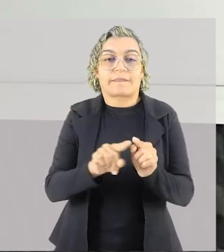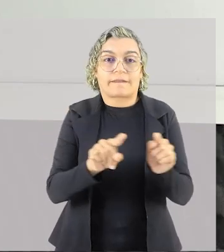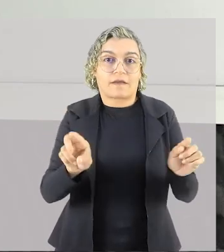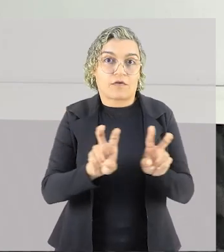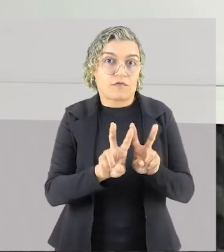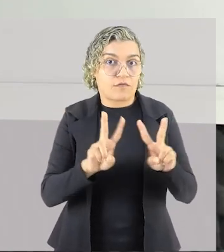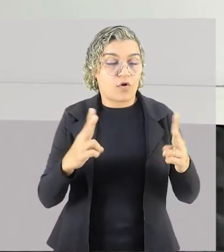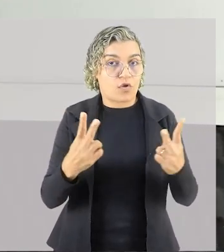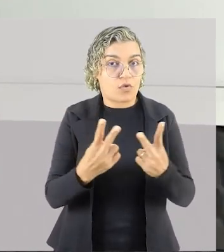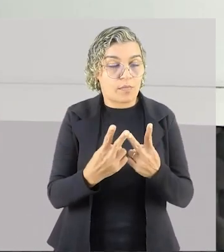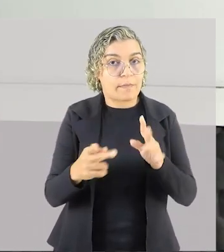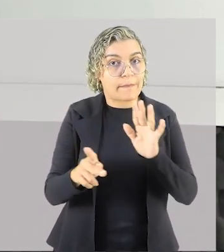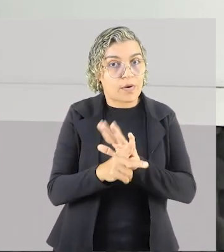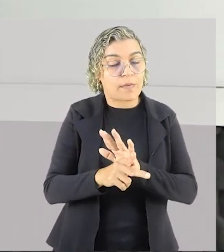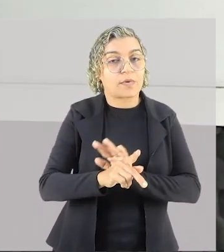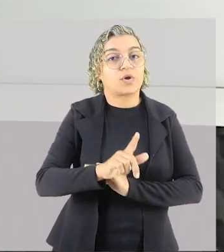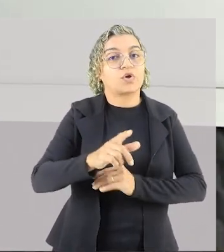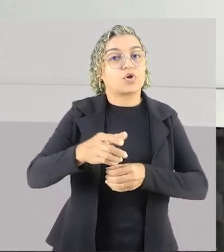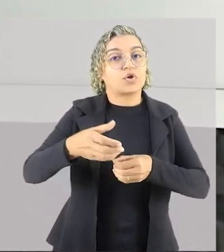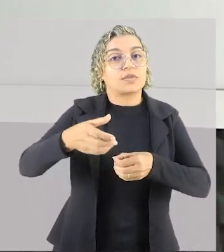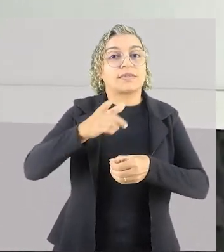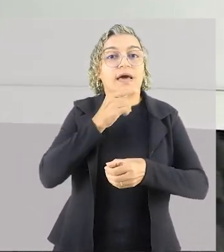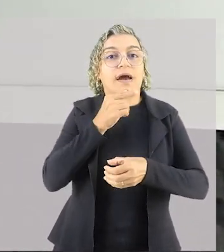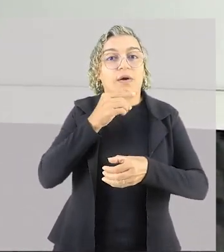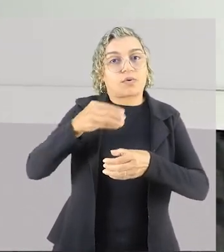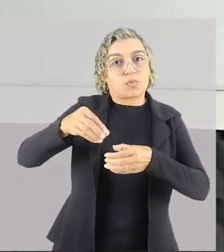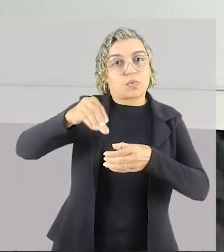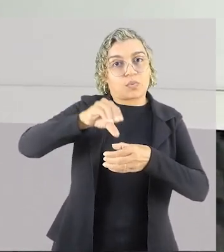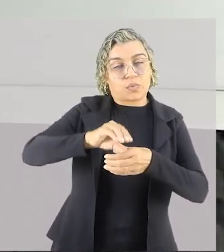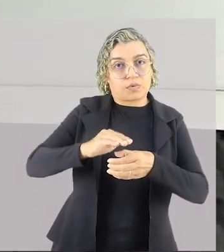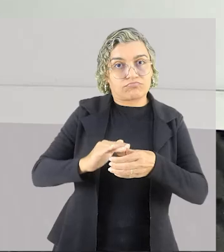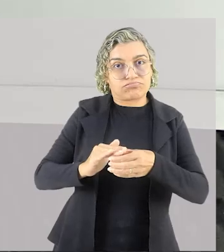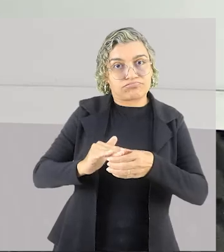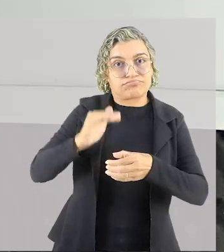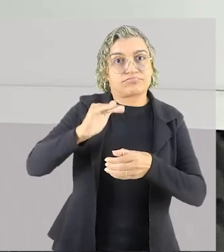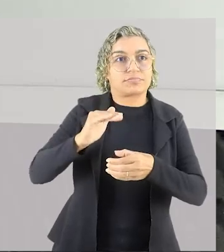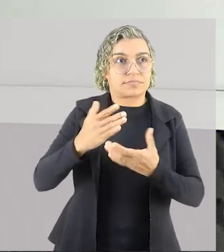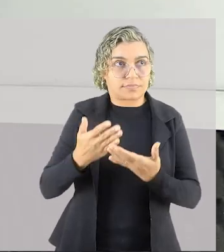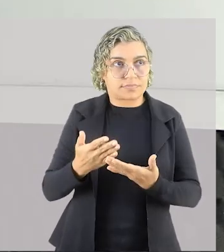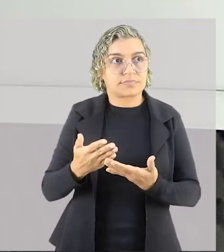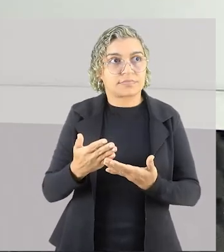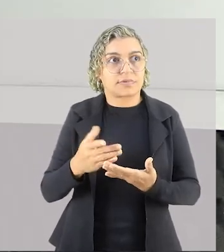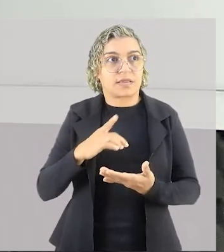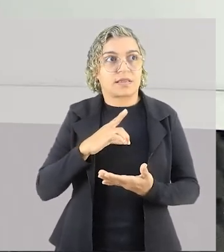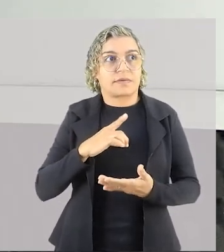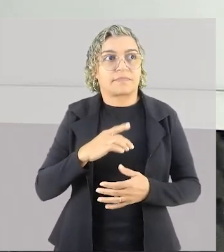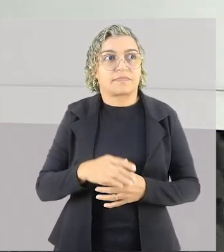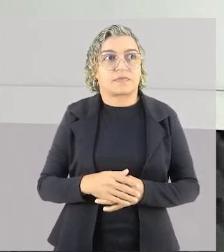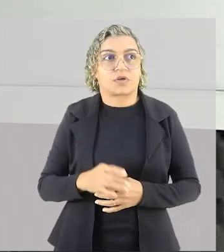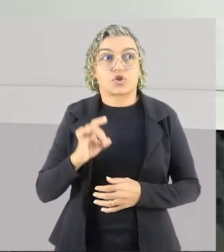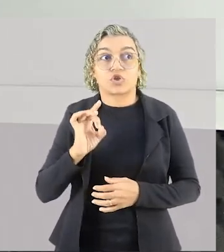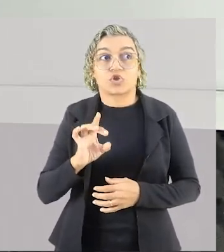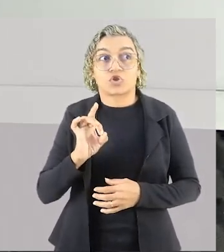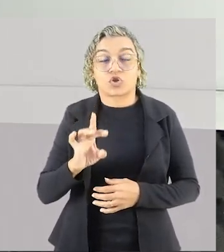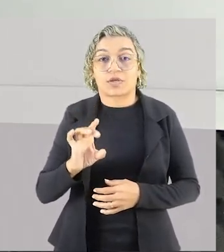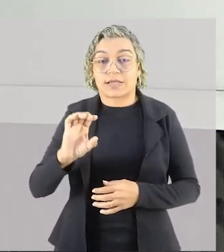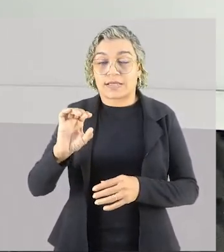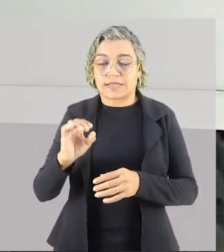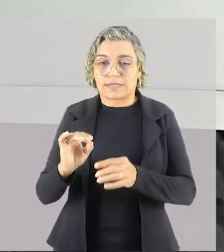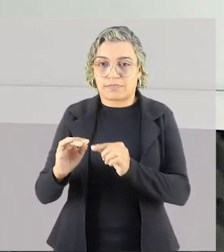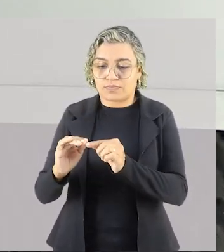líquido que se deslocou. Estava X, deslocou 0,5. Então, vou calcular apenas o volume do líquido